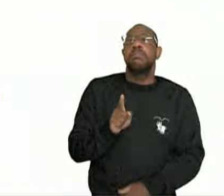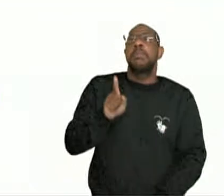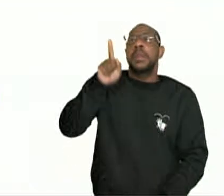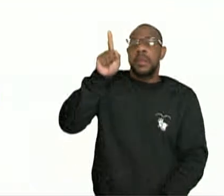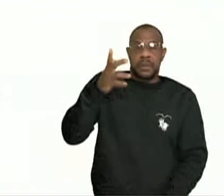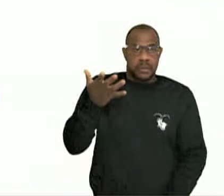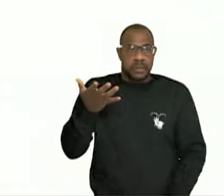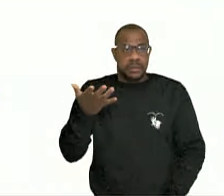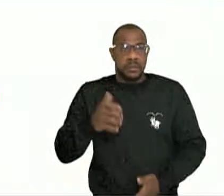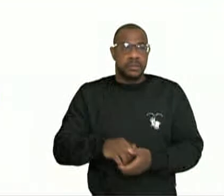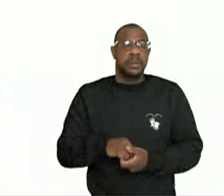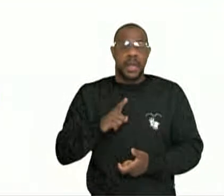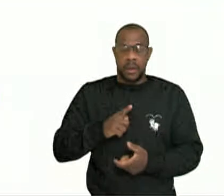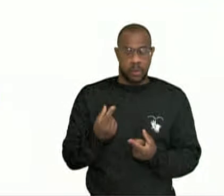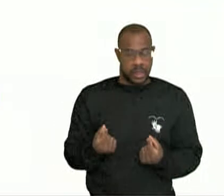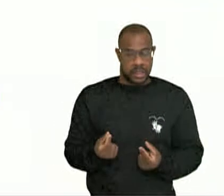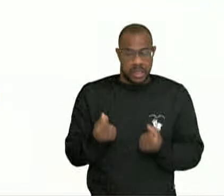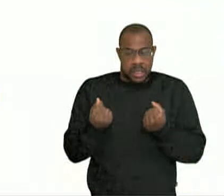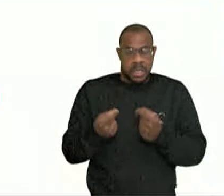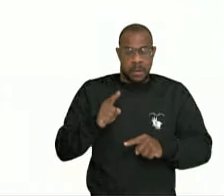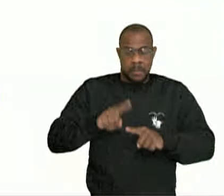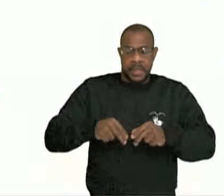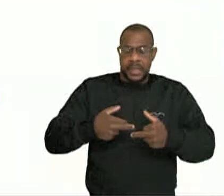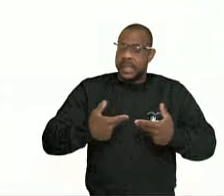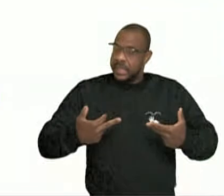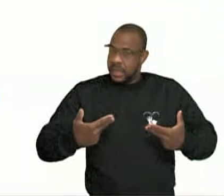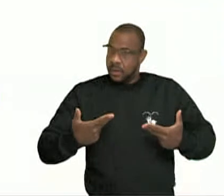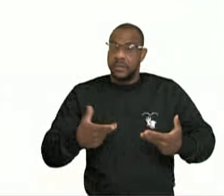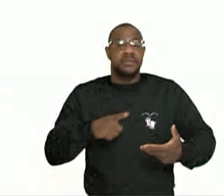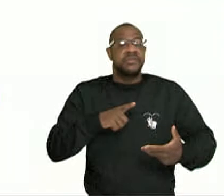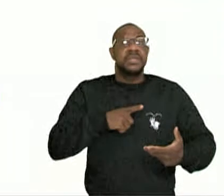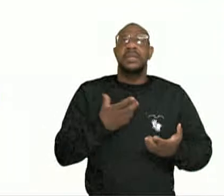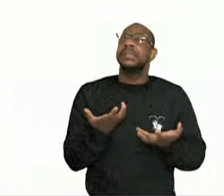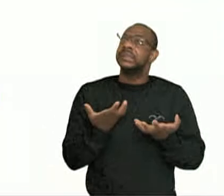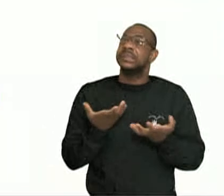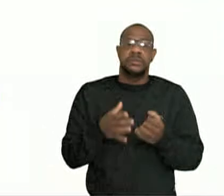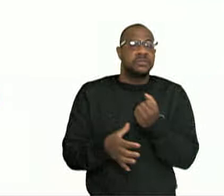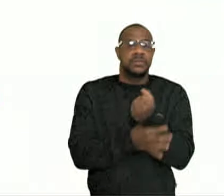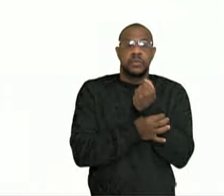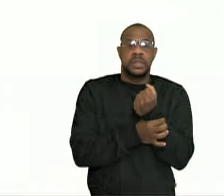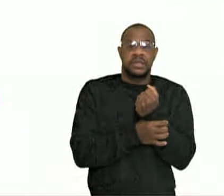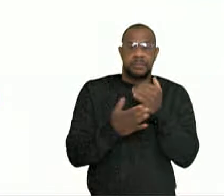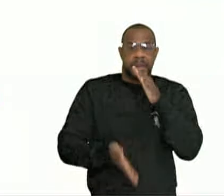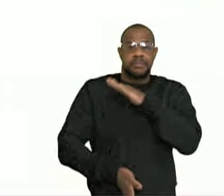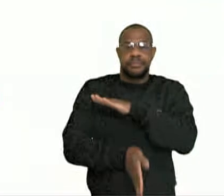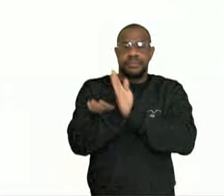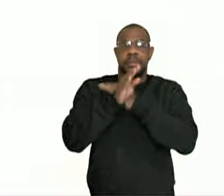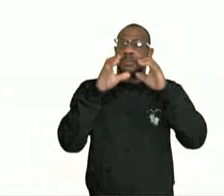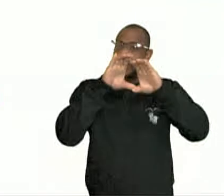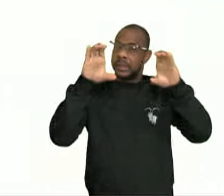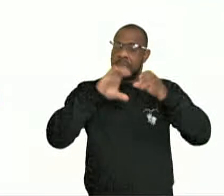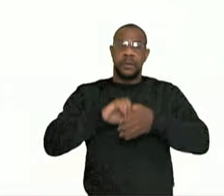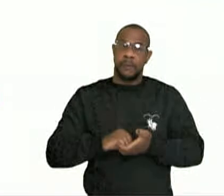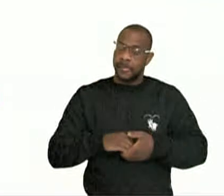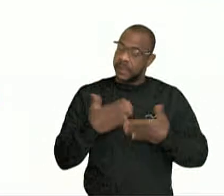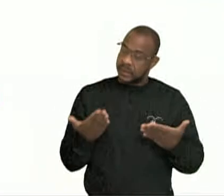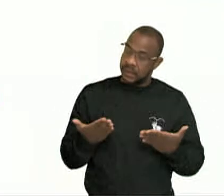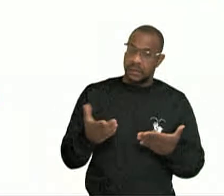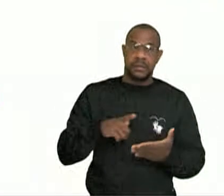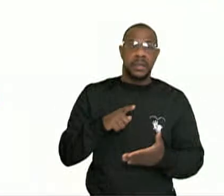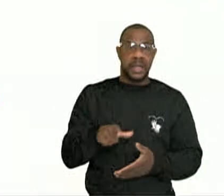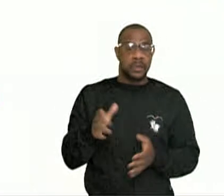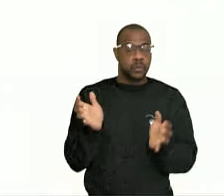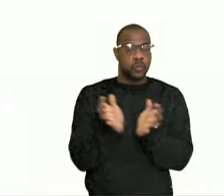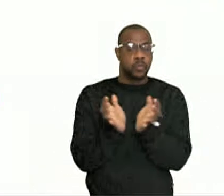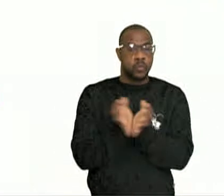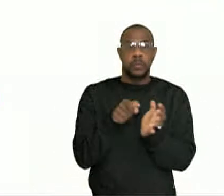o teu enriquecimento material na terra garantia a você o acesso ao reino dos céus. Então, parte dessa burguesia